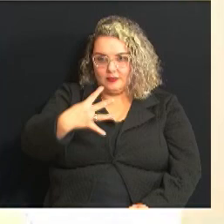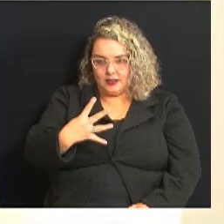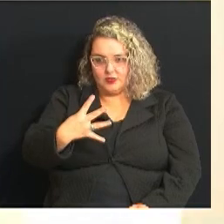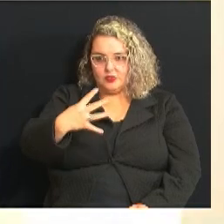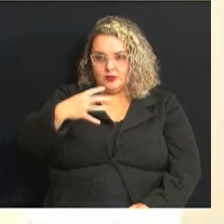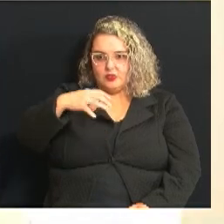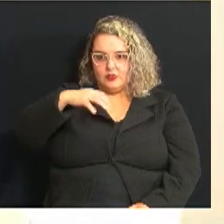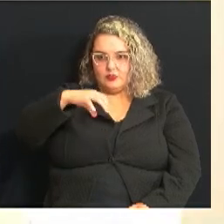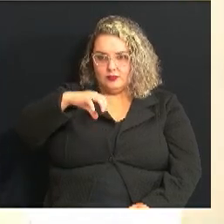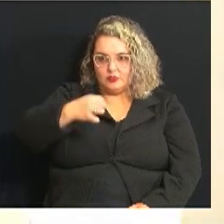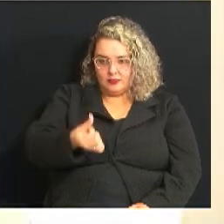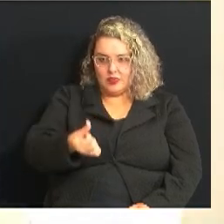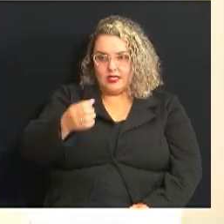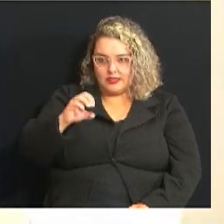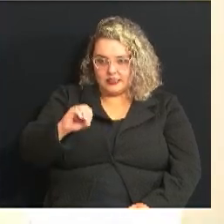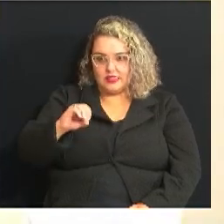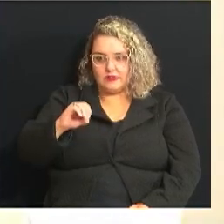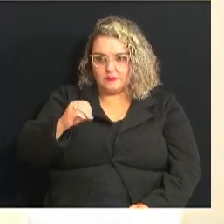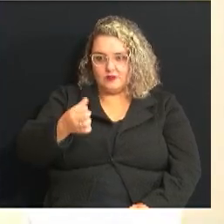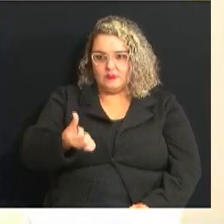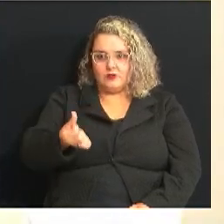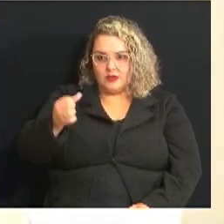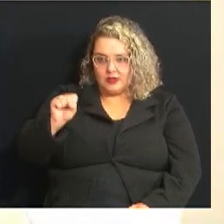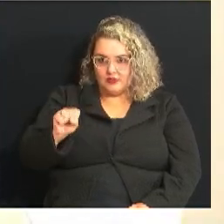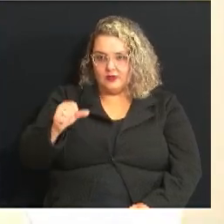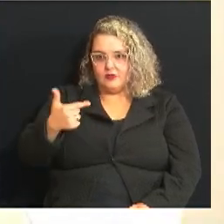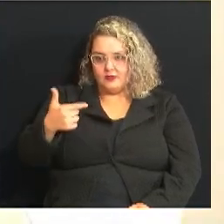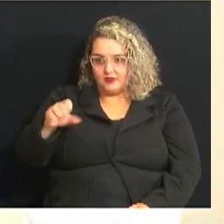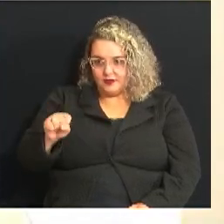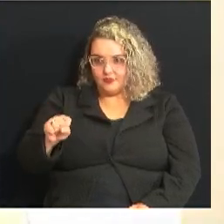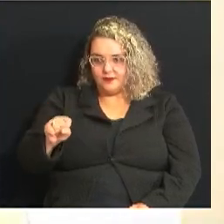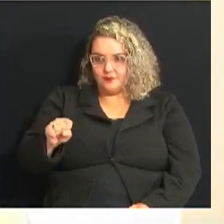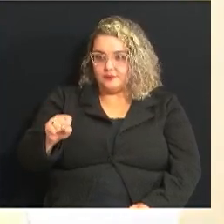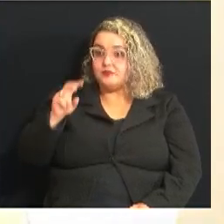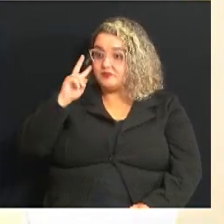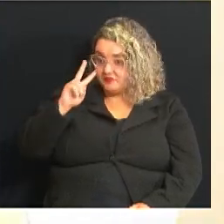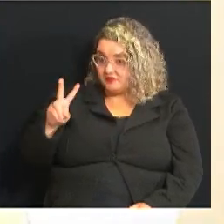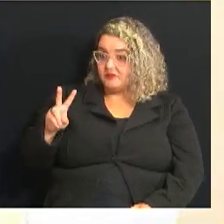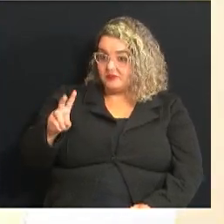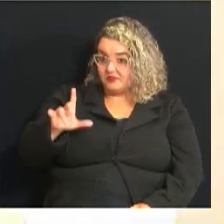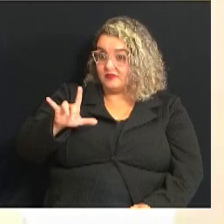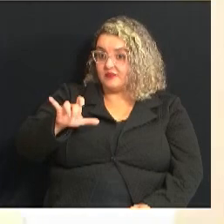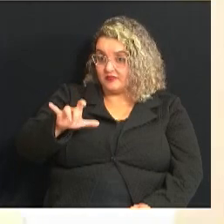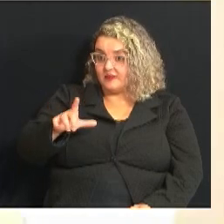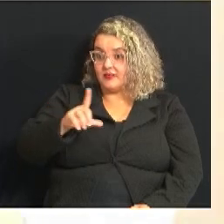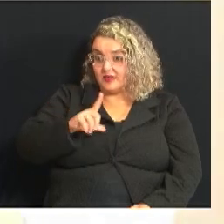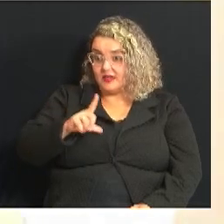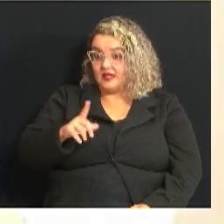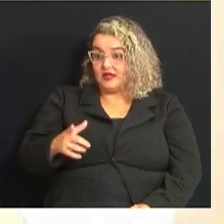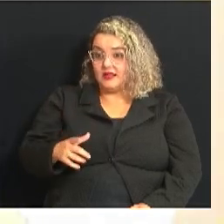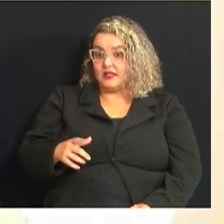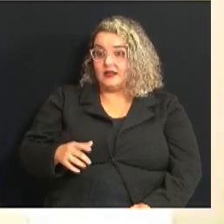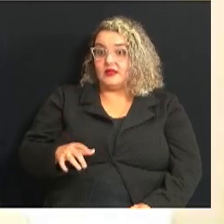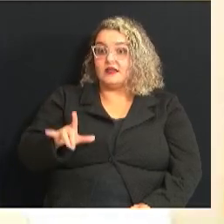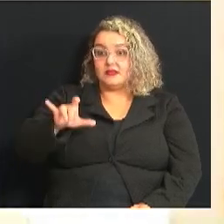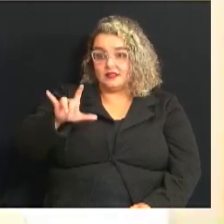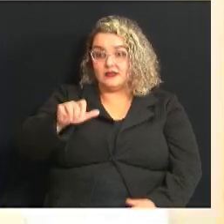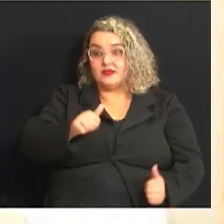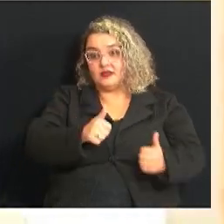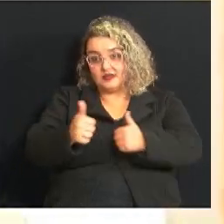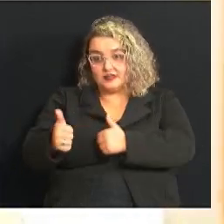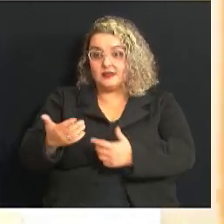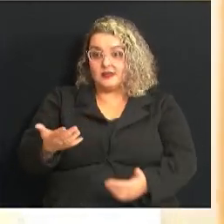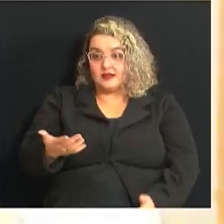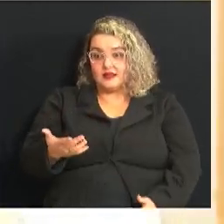994 60 68 28. Tô vendo aqui que tem redes sociais também, sim, né? Siga a gente nas nossas redes sociais. Fala